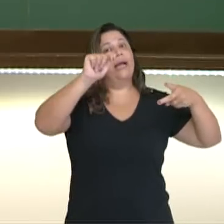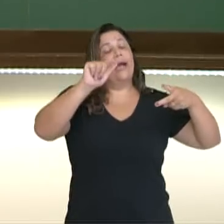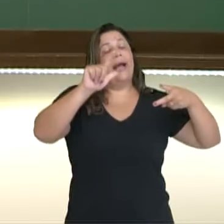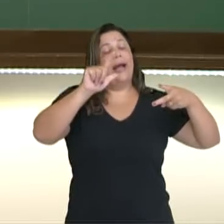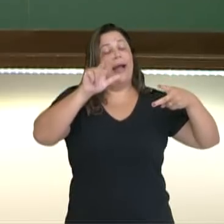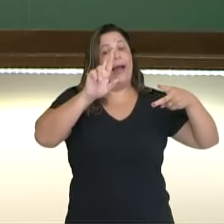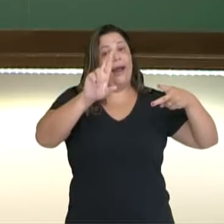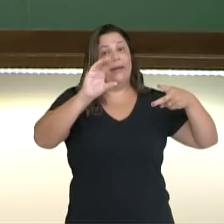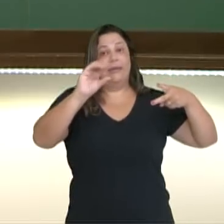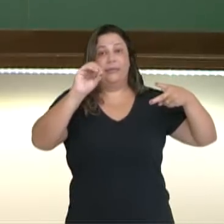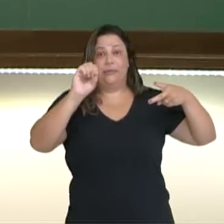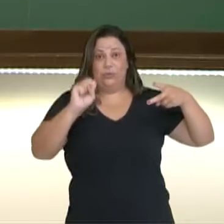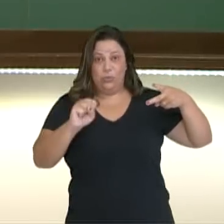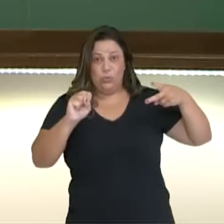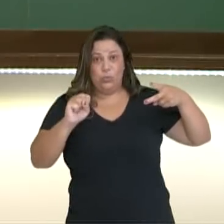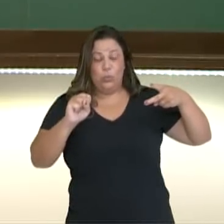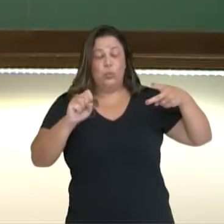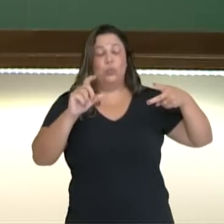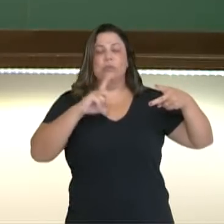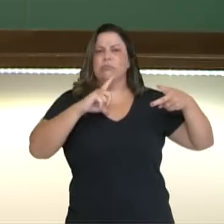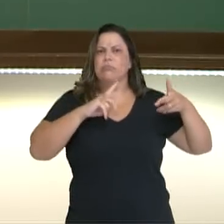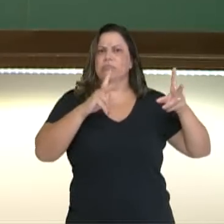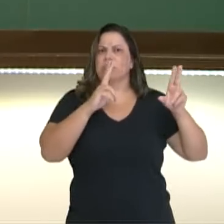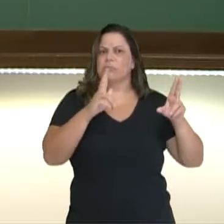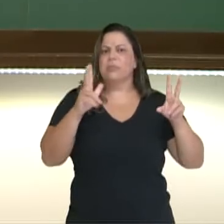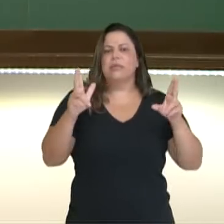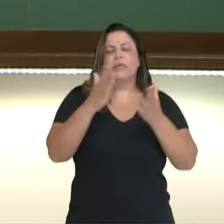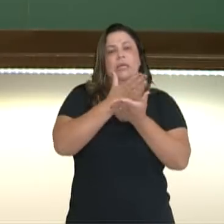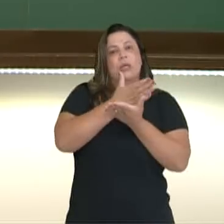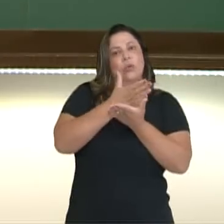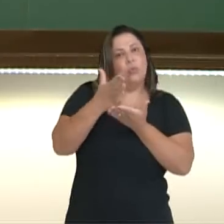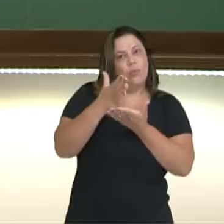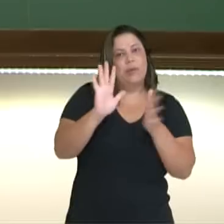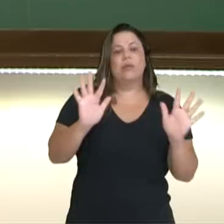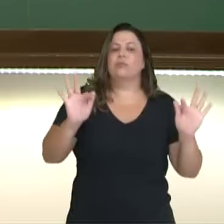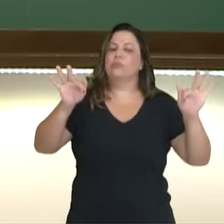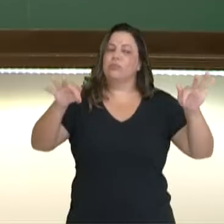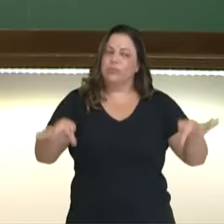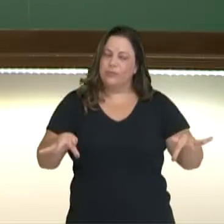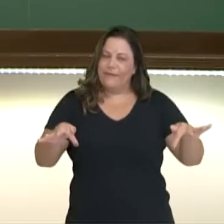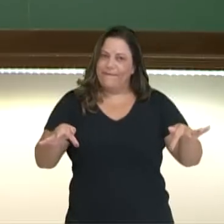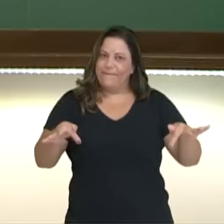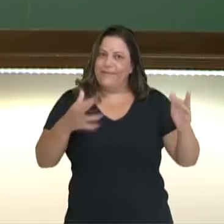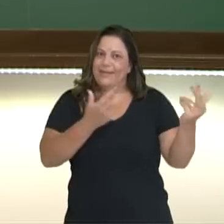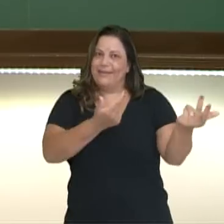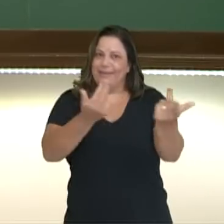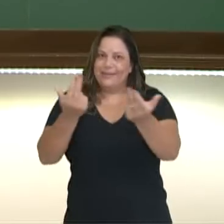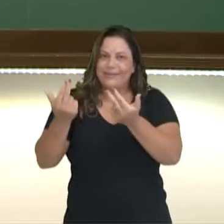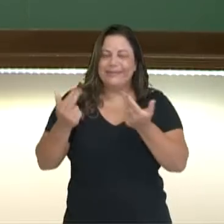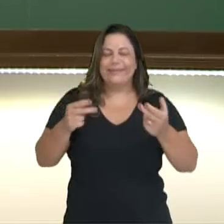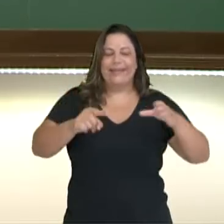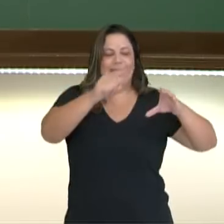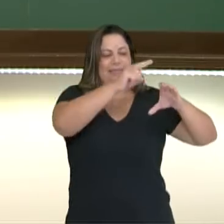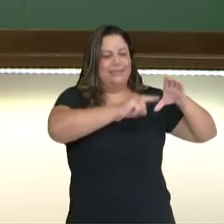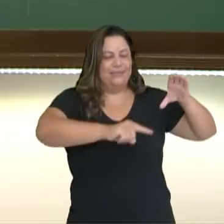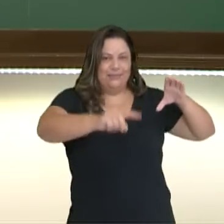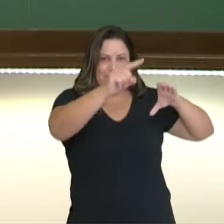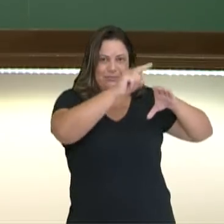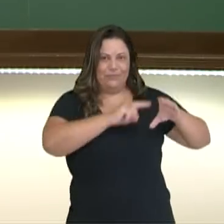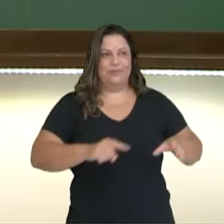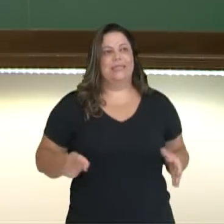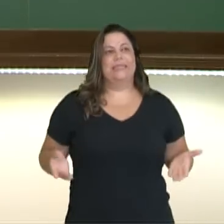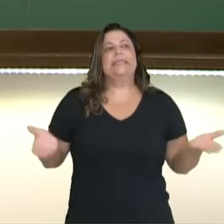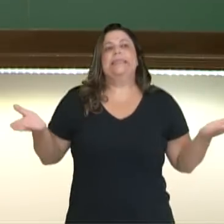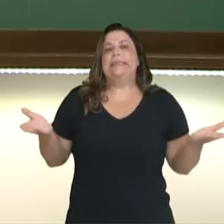são côngruos. Por quê? Porque eles têm o mesmo início e o mesmo final na circunferência trigonométrica.